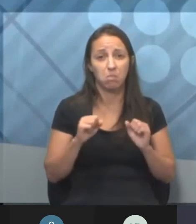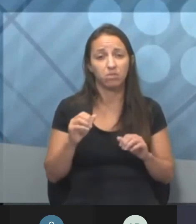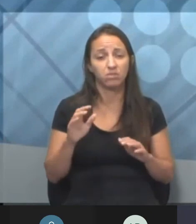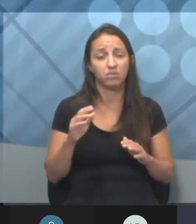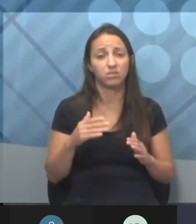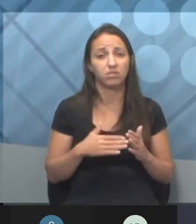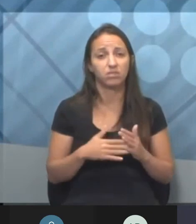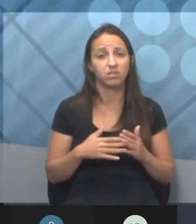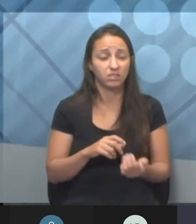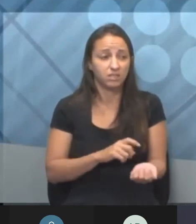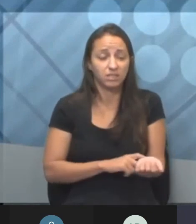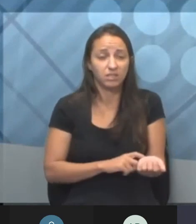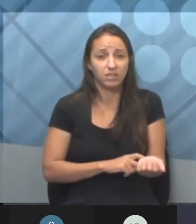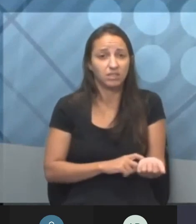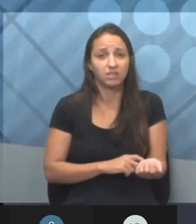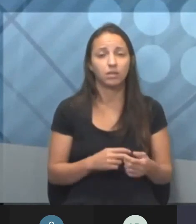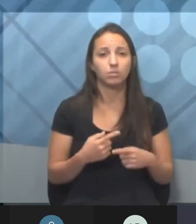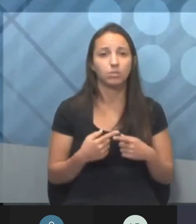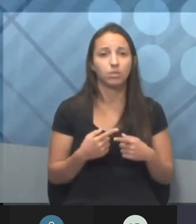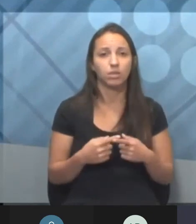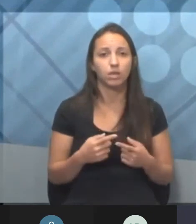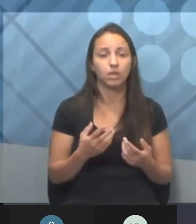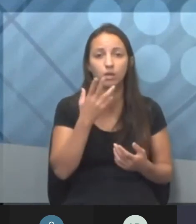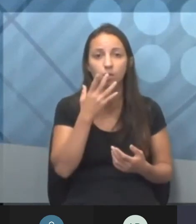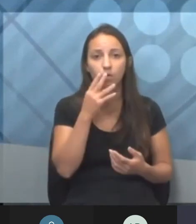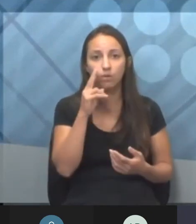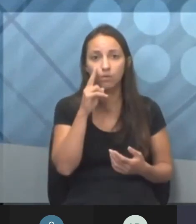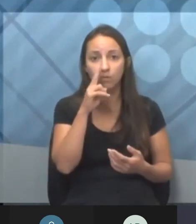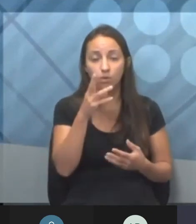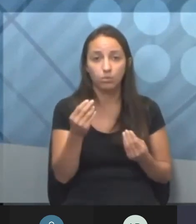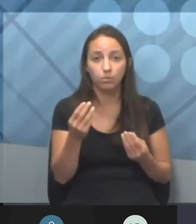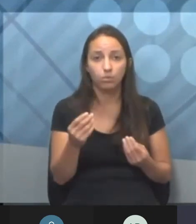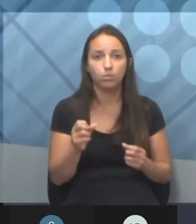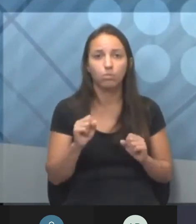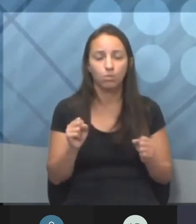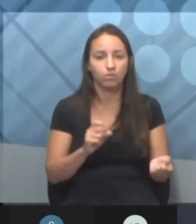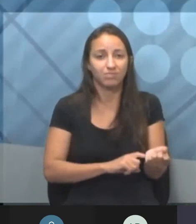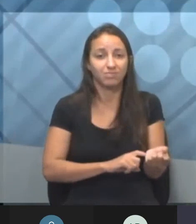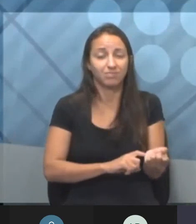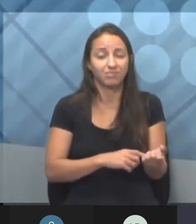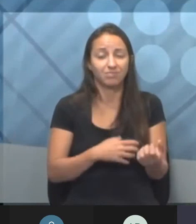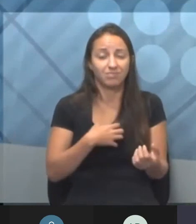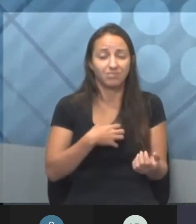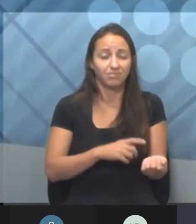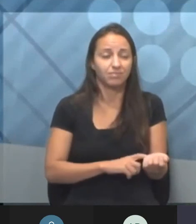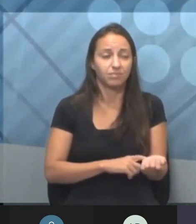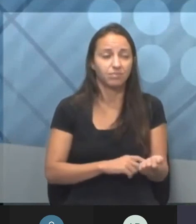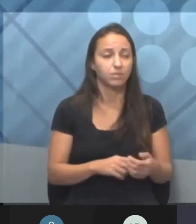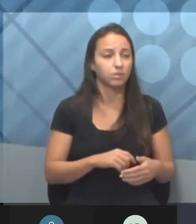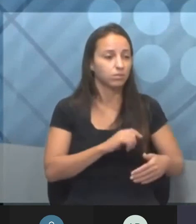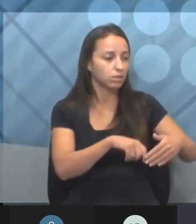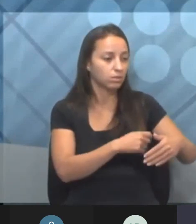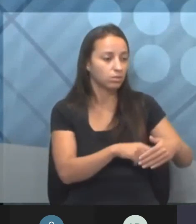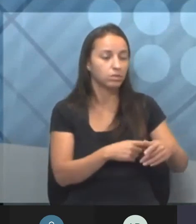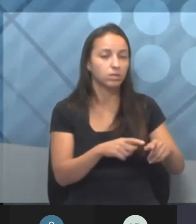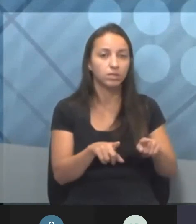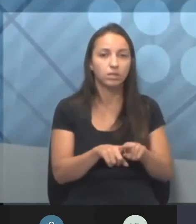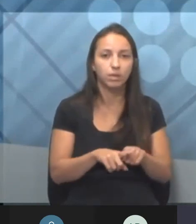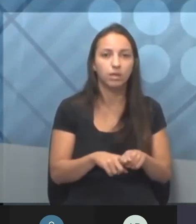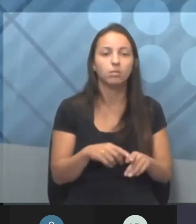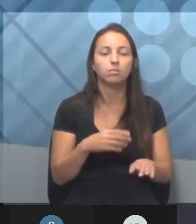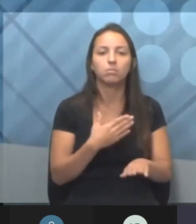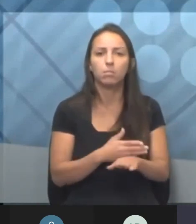uma certa irritação, né? Porque cores muito fortes acabam sendo opressoras. Então, na cozinha também tem a questão